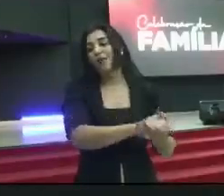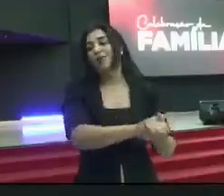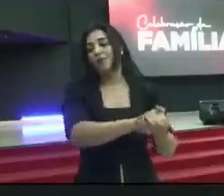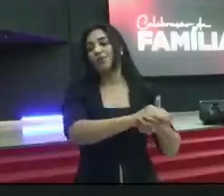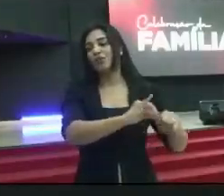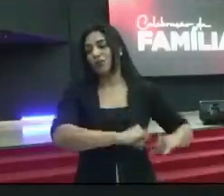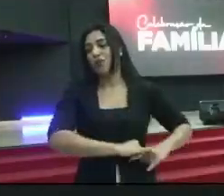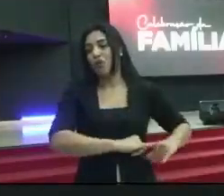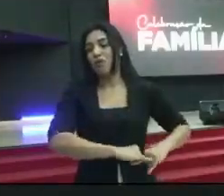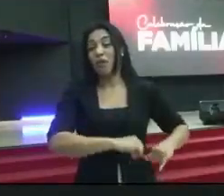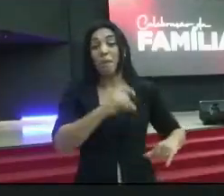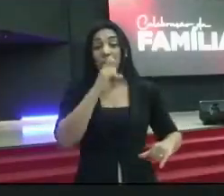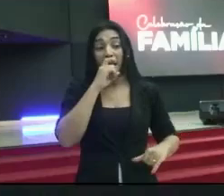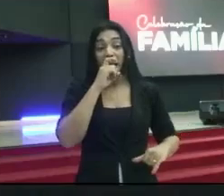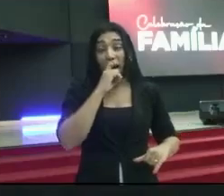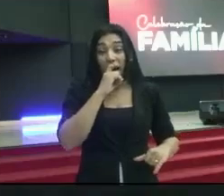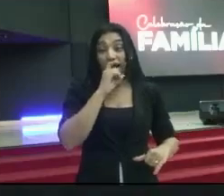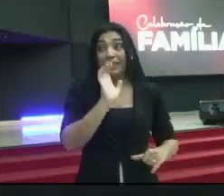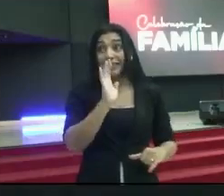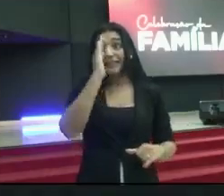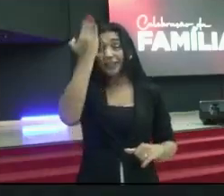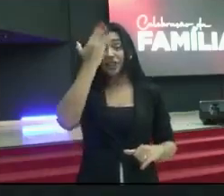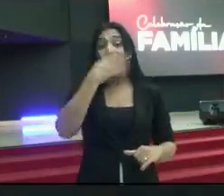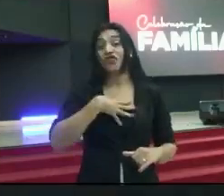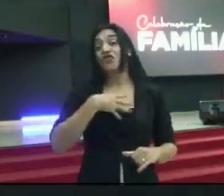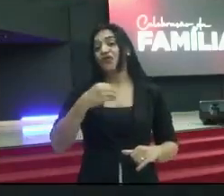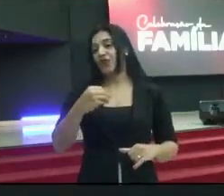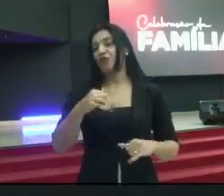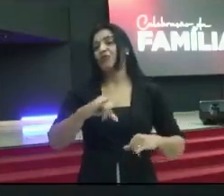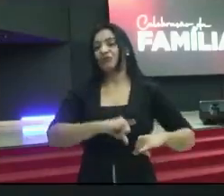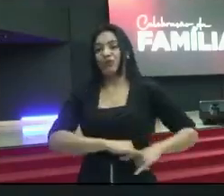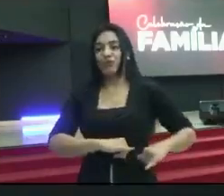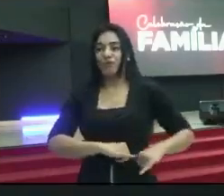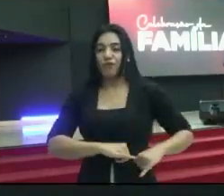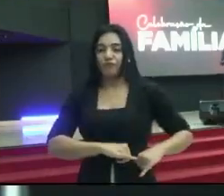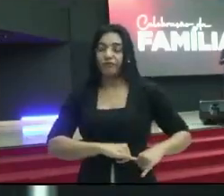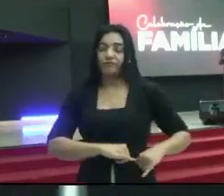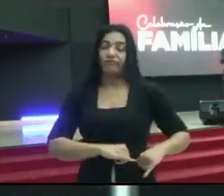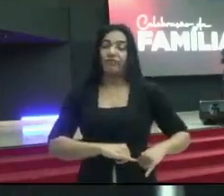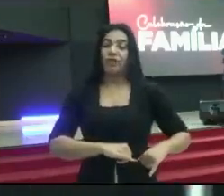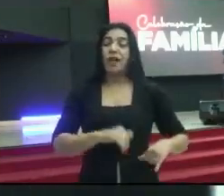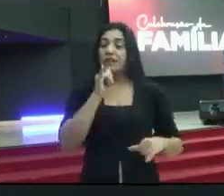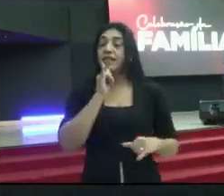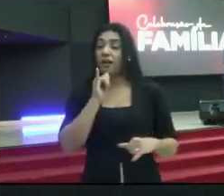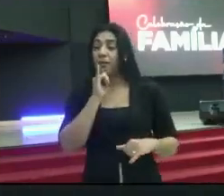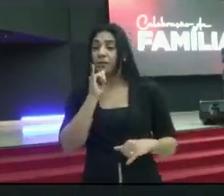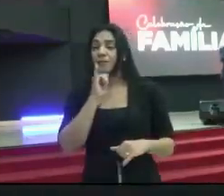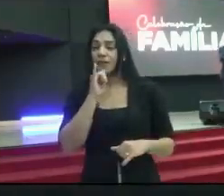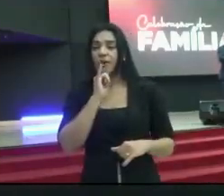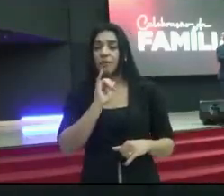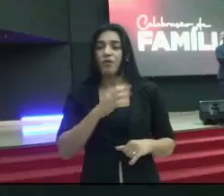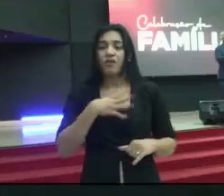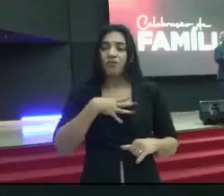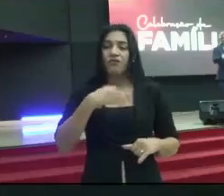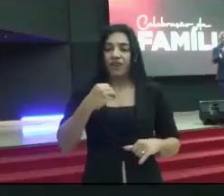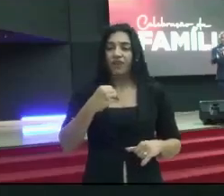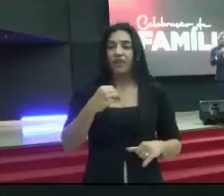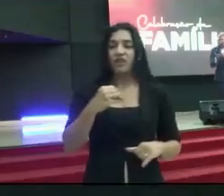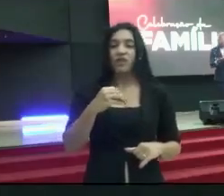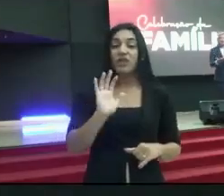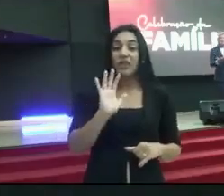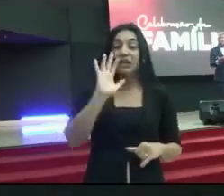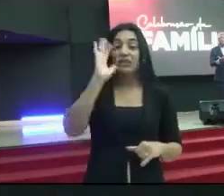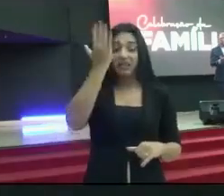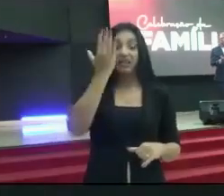pai toma uma decisão que leva o filho a sofrer. O filho toma uma decisão que leva